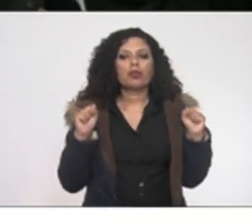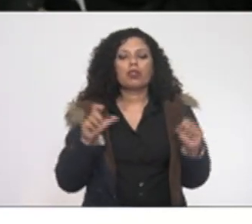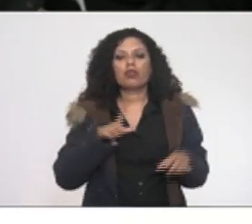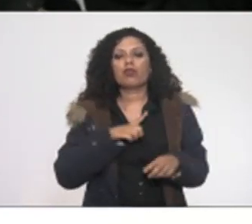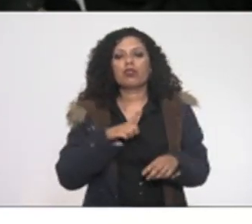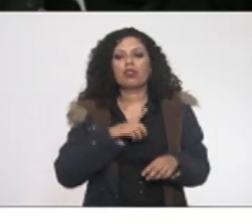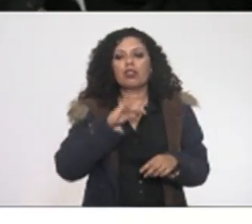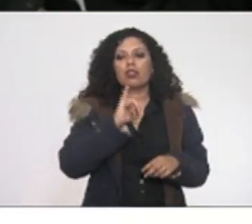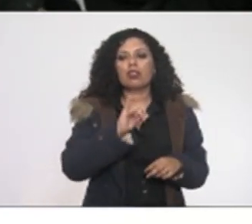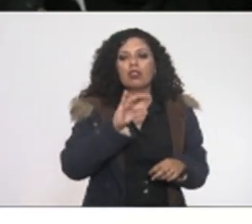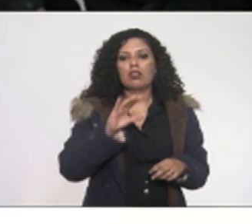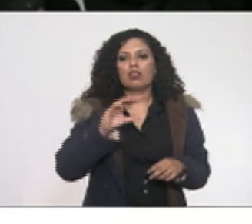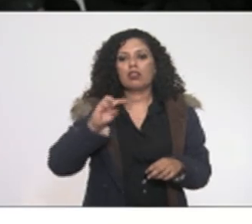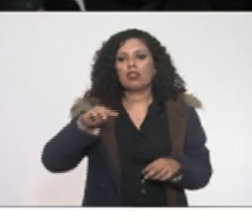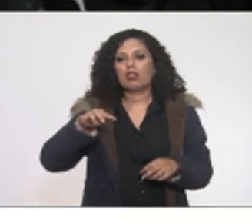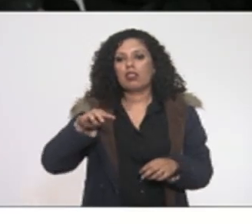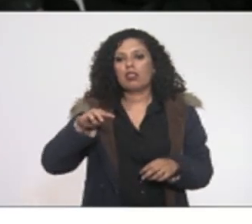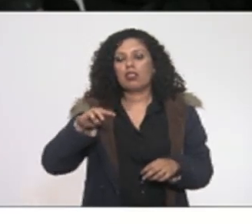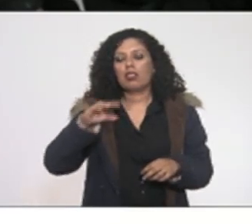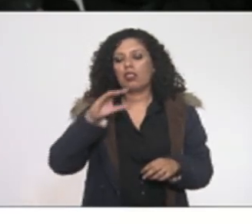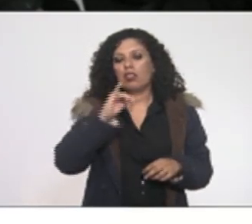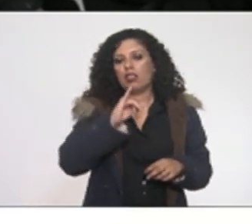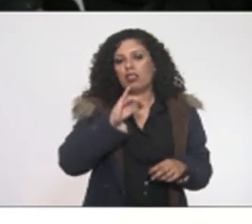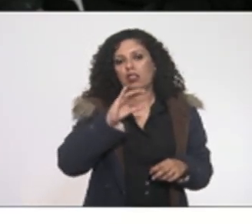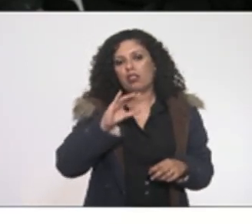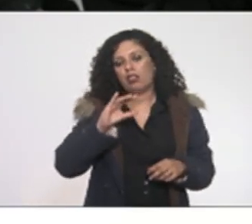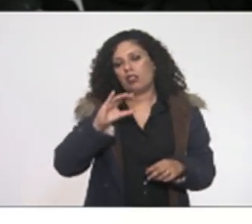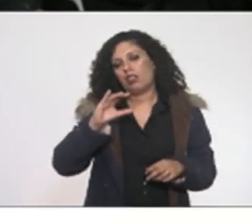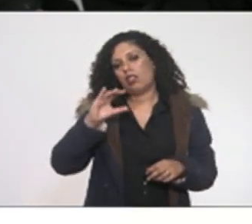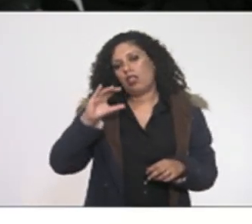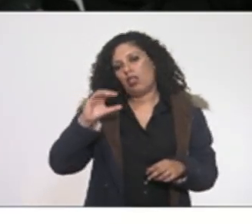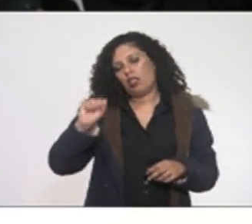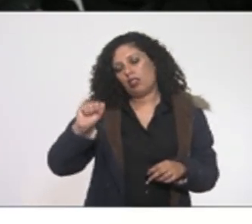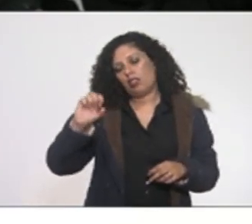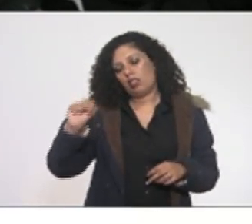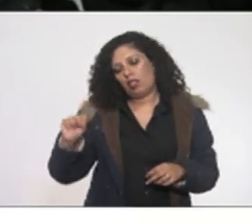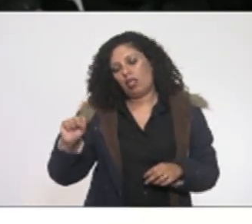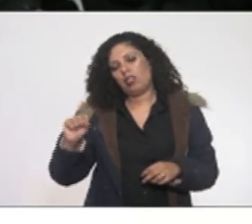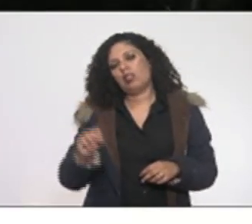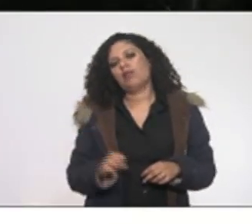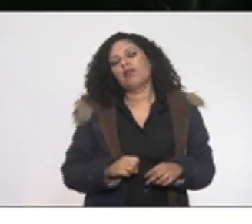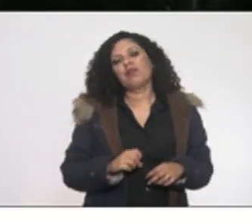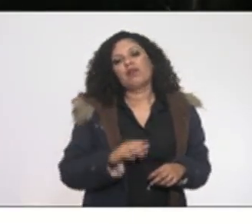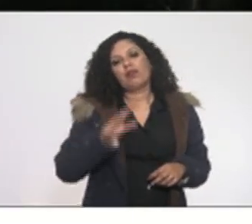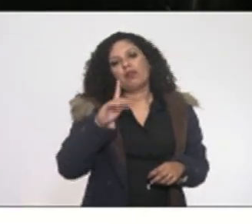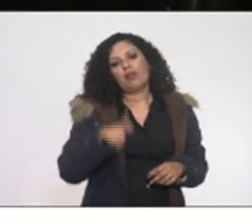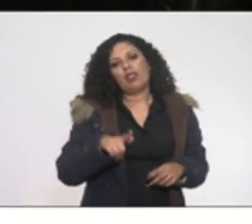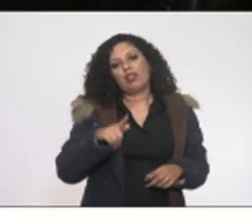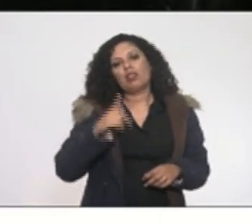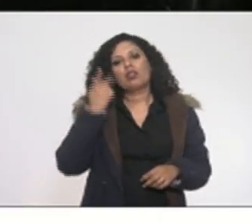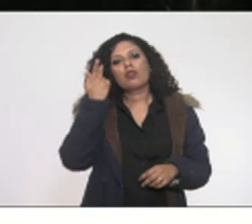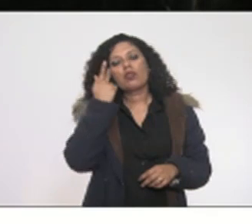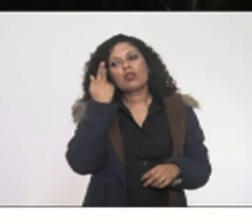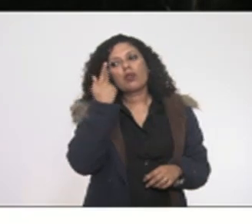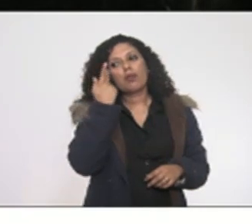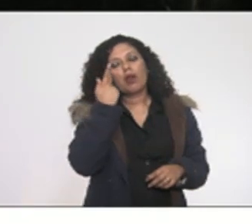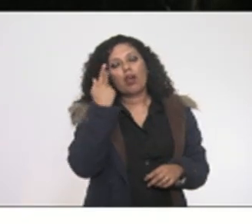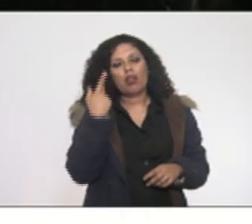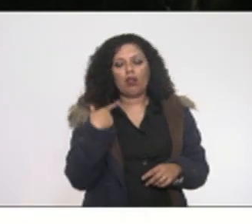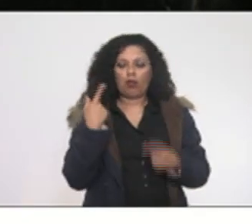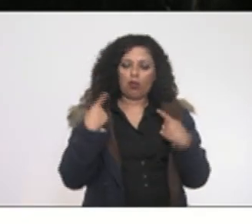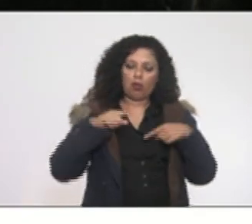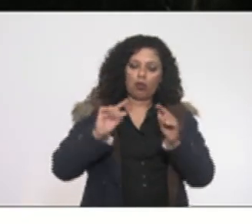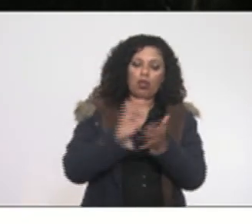recolhimento de ISS, se não é ICMS. Nada contra os paulistas, mas quando é que o gás do Rio de Janeiro vai ser mais barato que o gás de